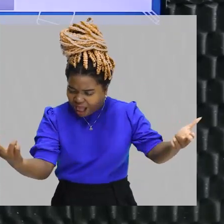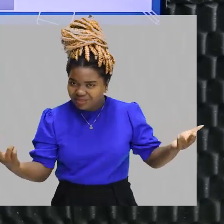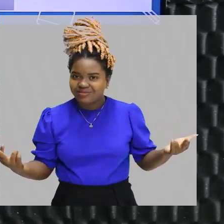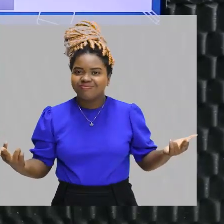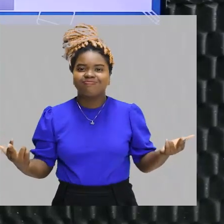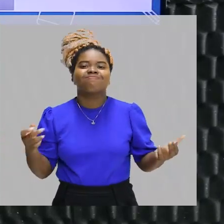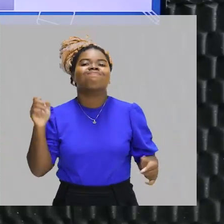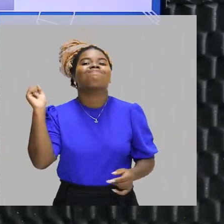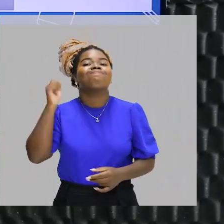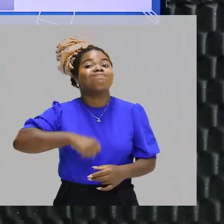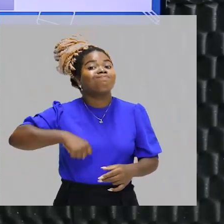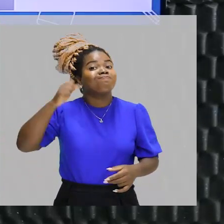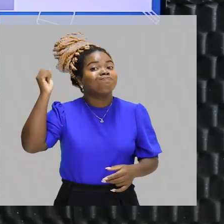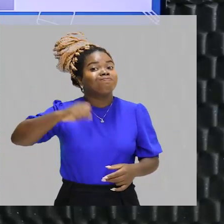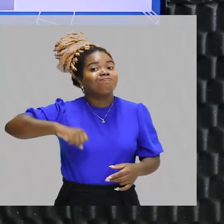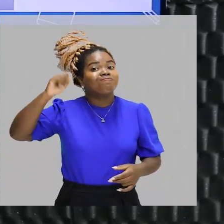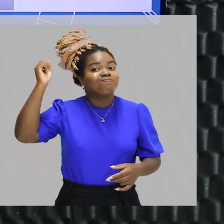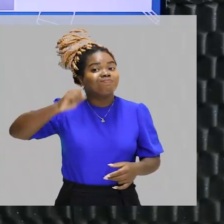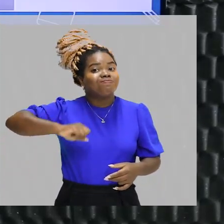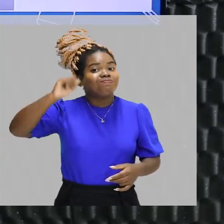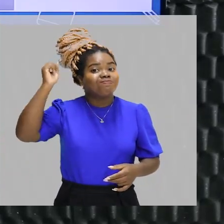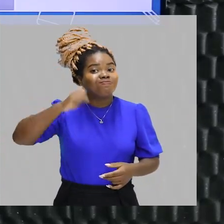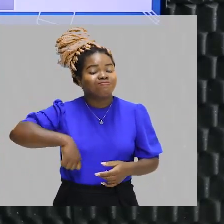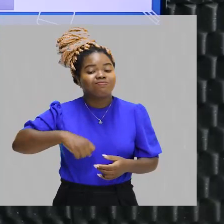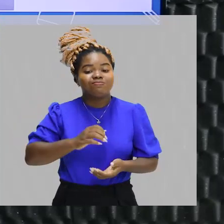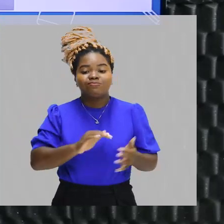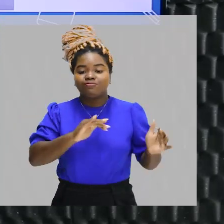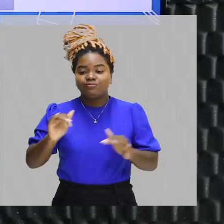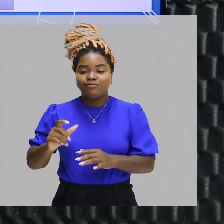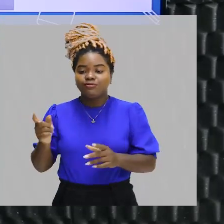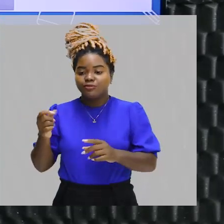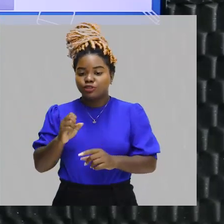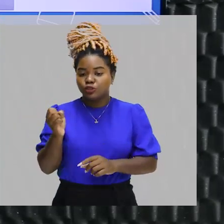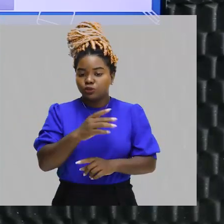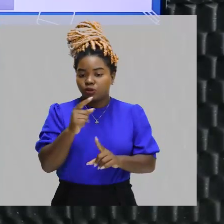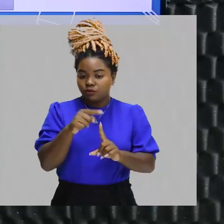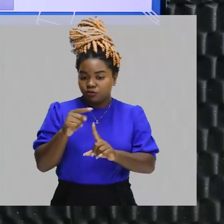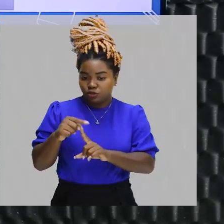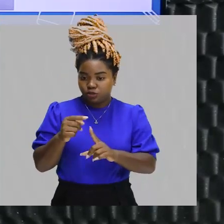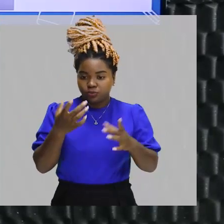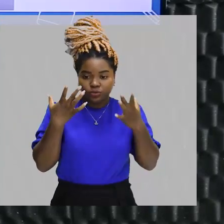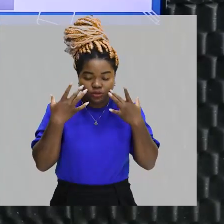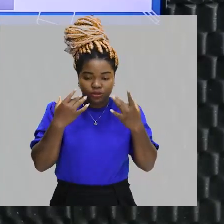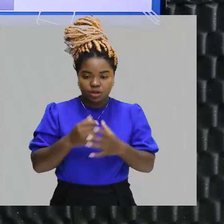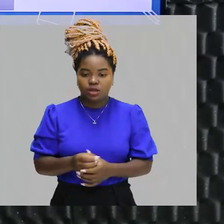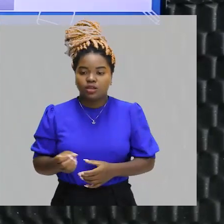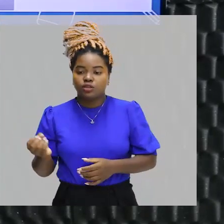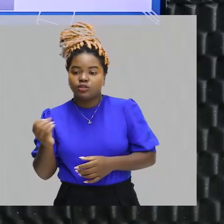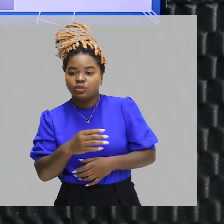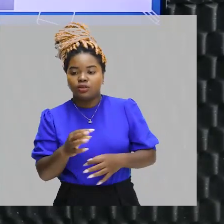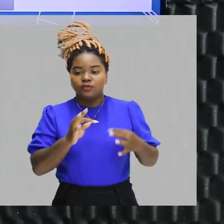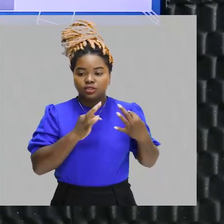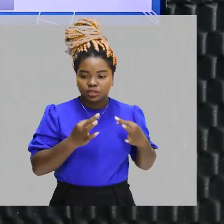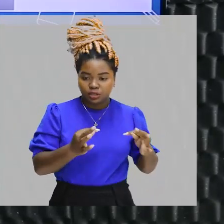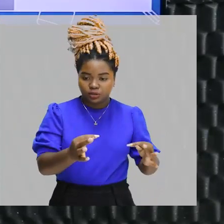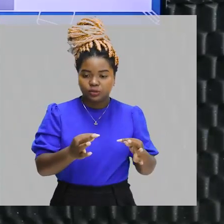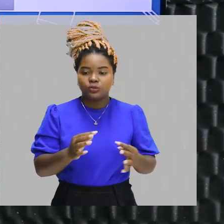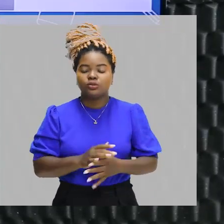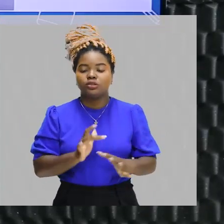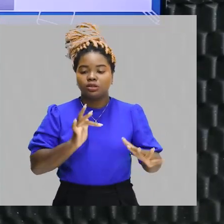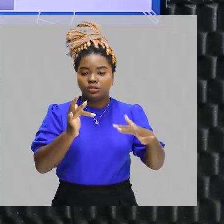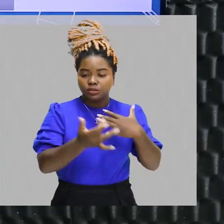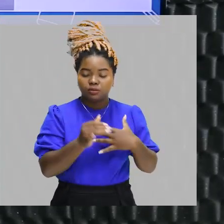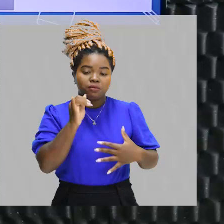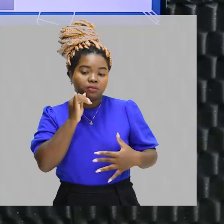divisões. Isso, exatamente. Surgimento de novos tipos de arte, criação de novas tecnologias, redes sociais, por exemplo,